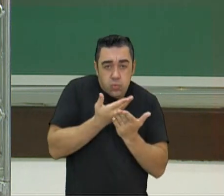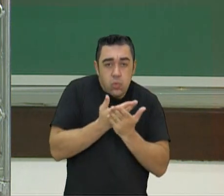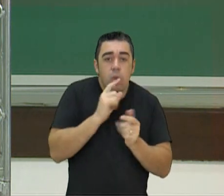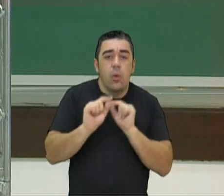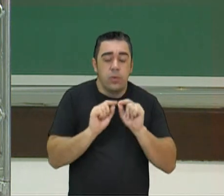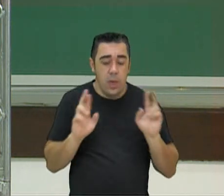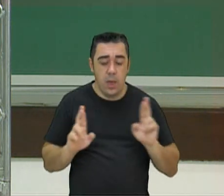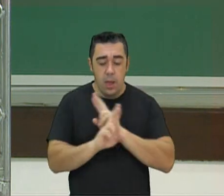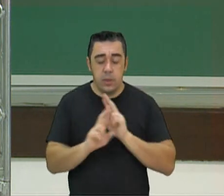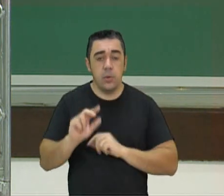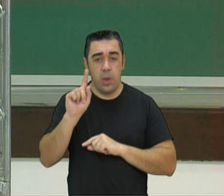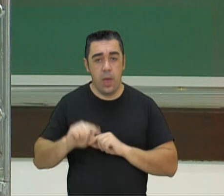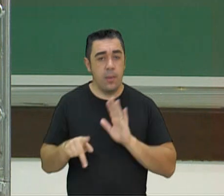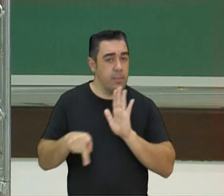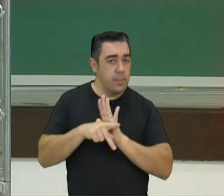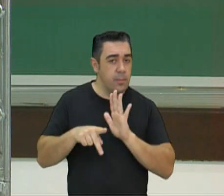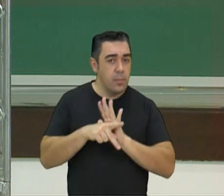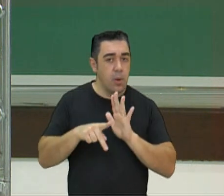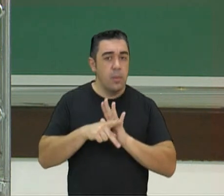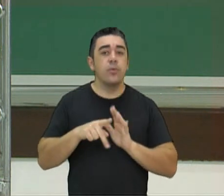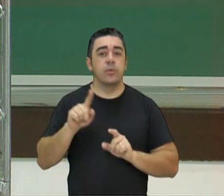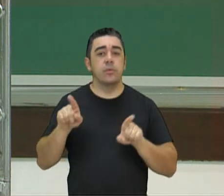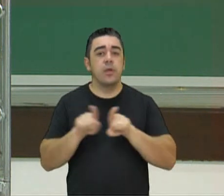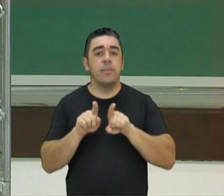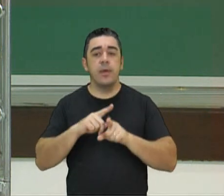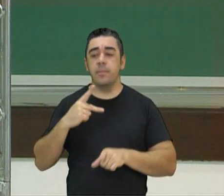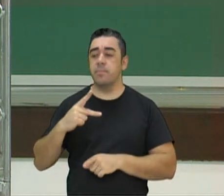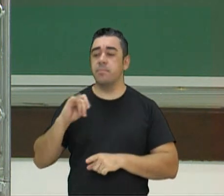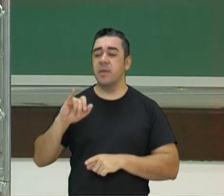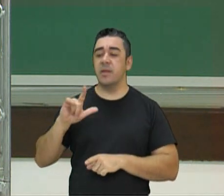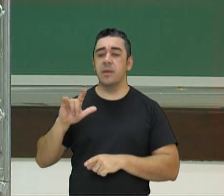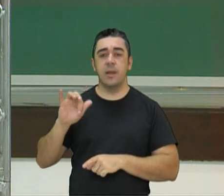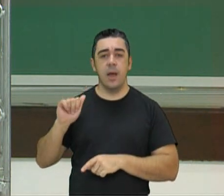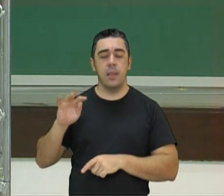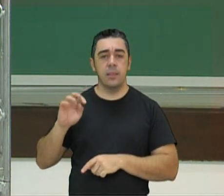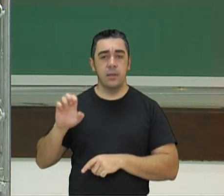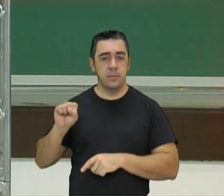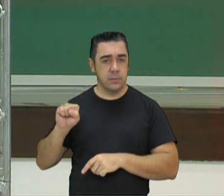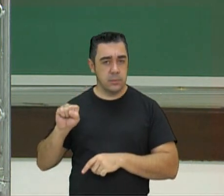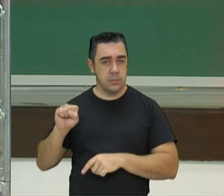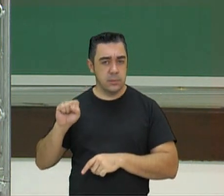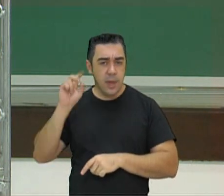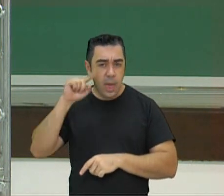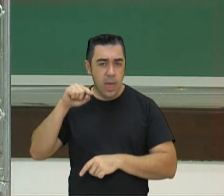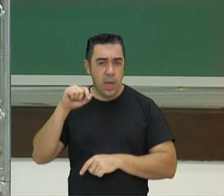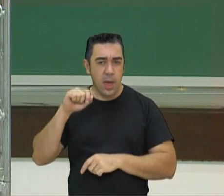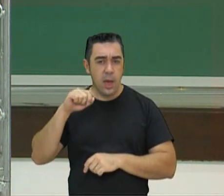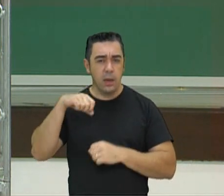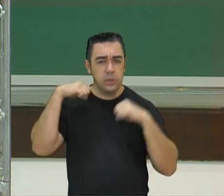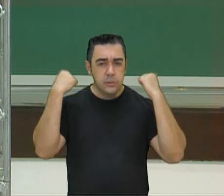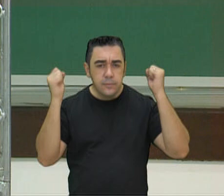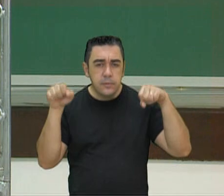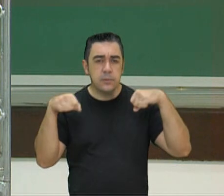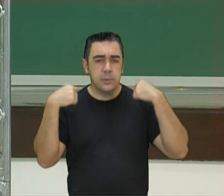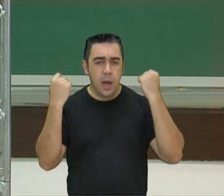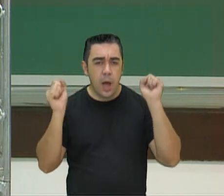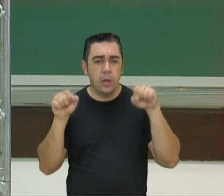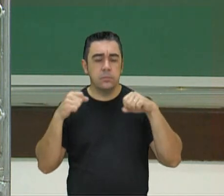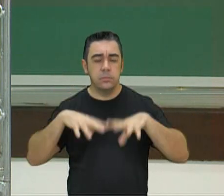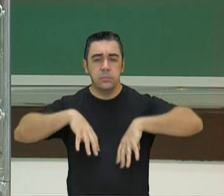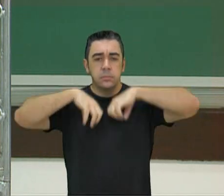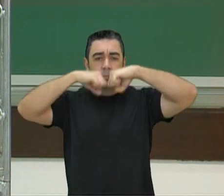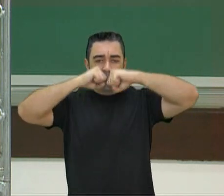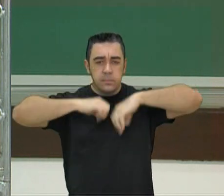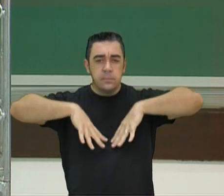aquele método ginástico chamado Pilates também, né? Então ele define o quê? Que a pessoa precisa dominar a arte de respirar